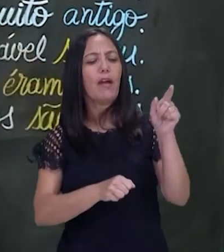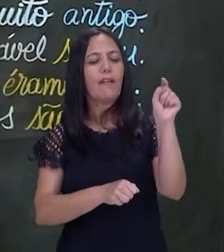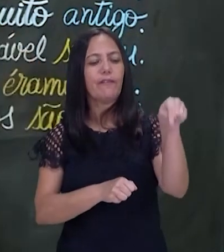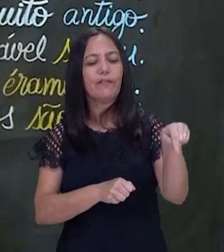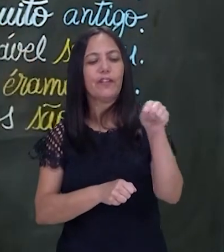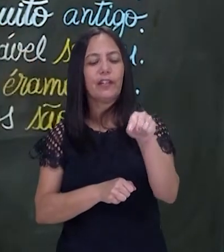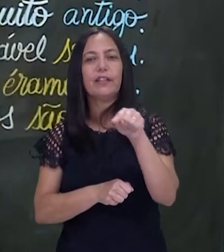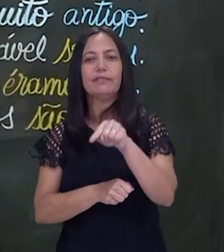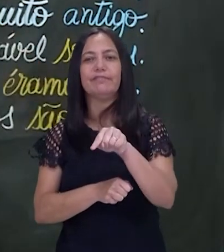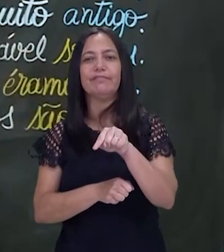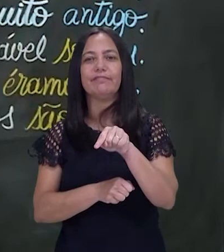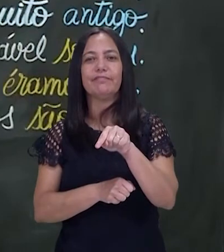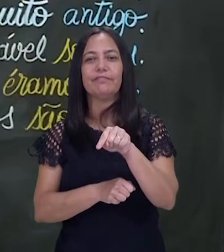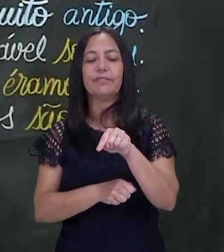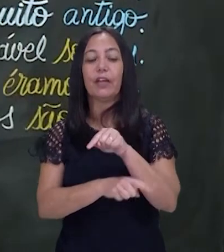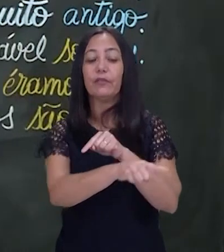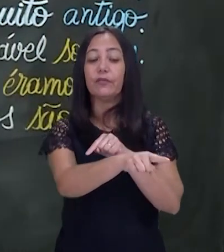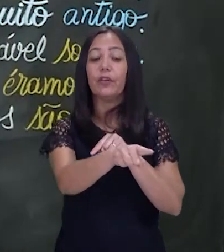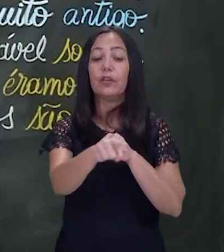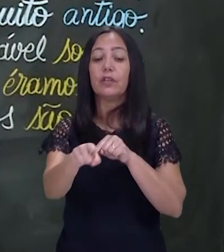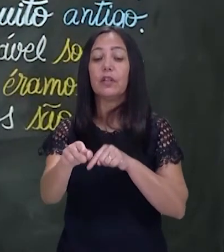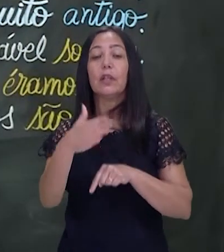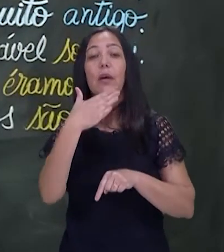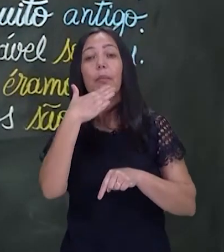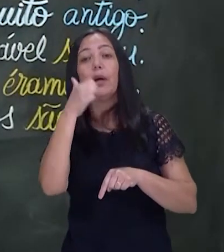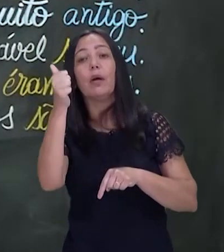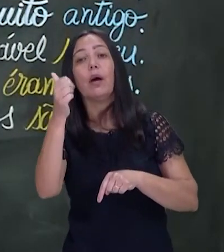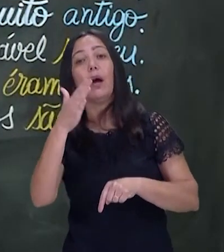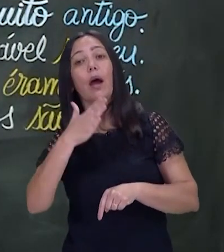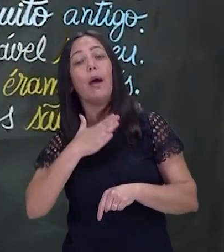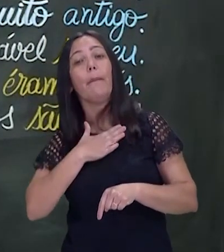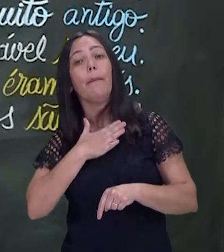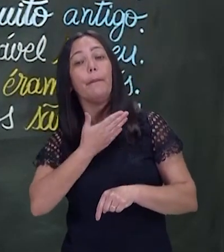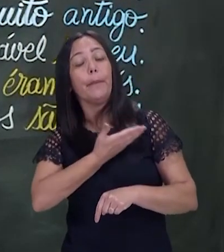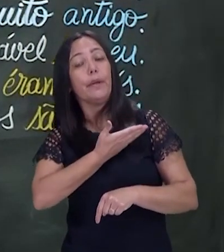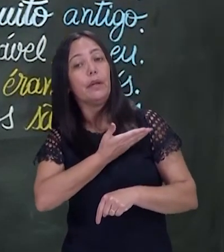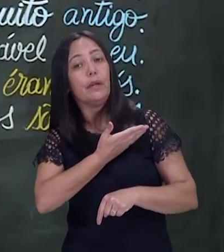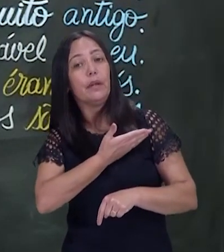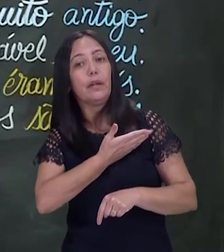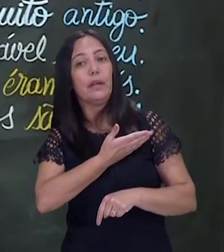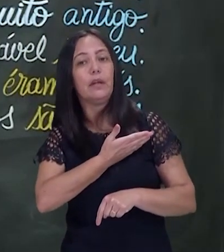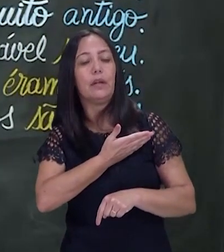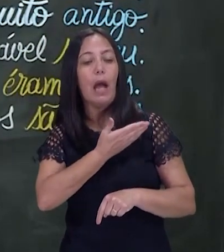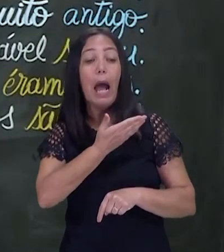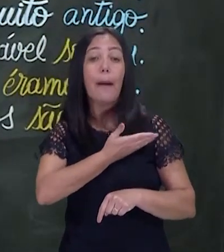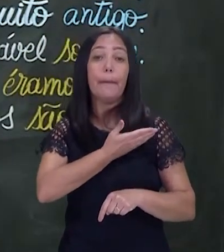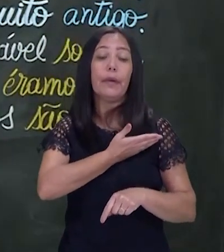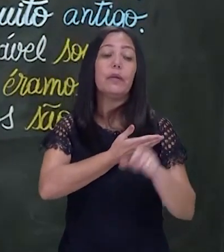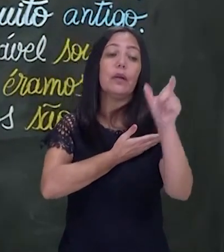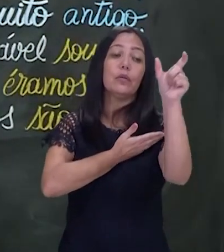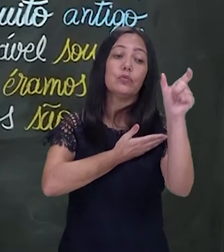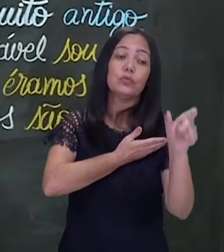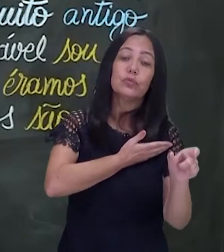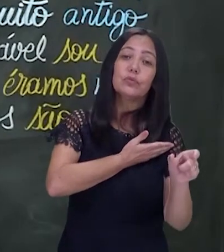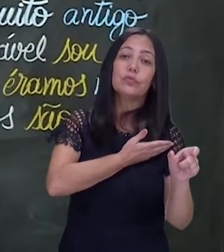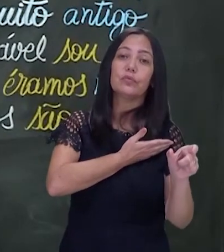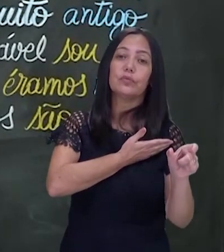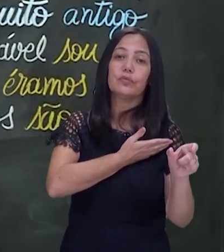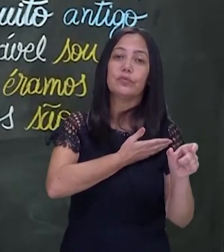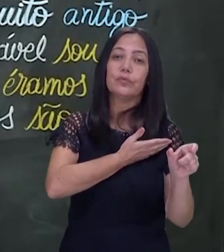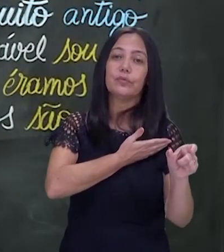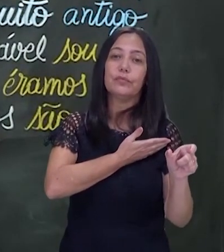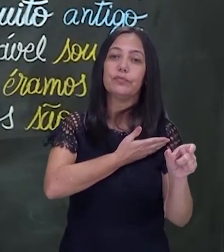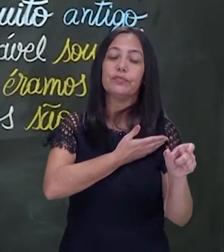No caso, vocês é uma informação sobre os melhores amigos, que é o sujeito desta oração, né? Núcleo